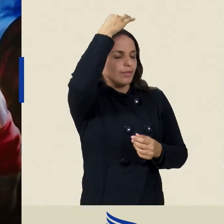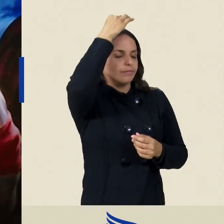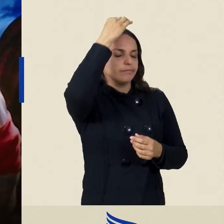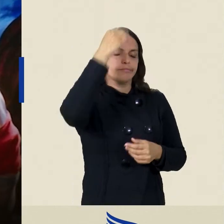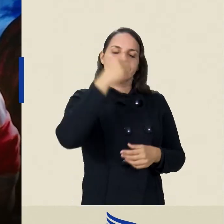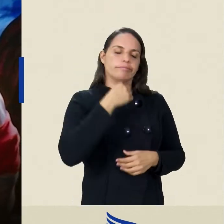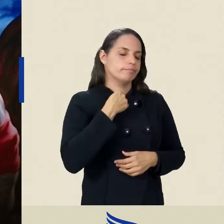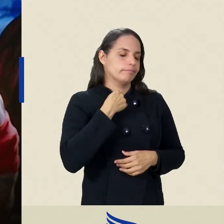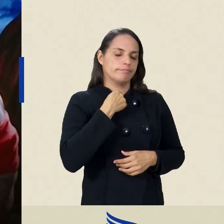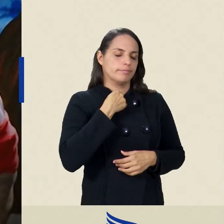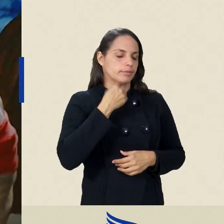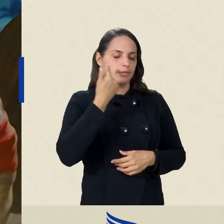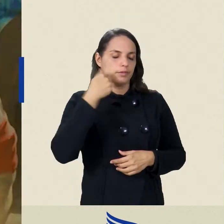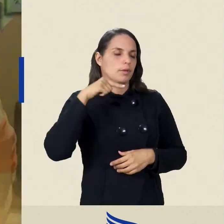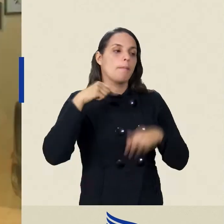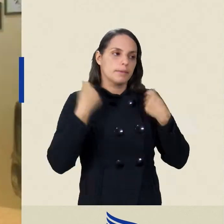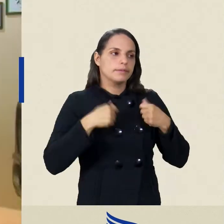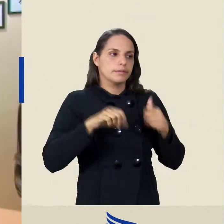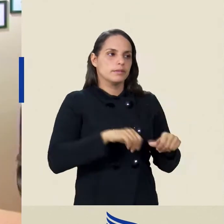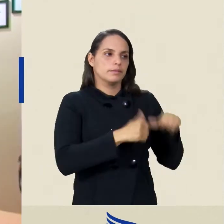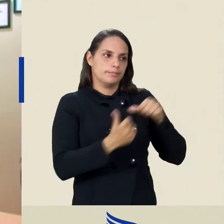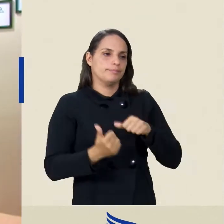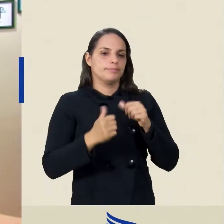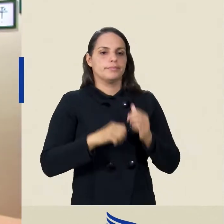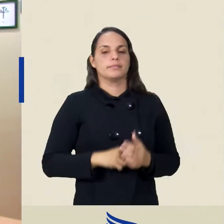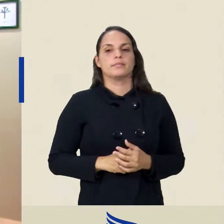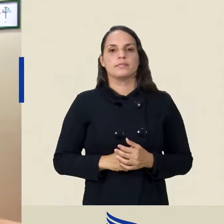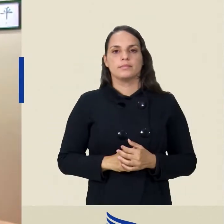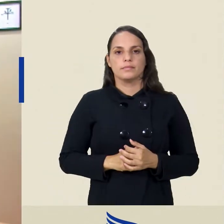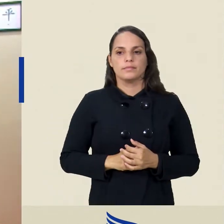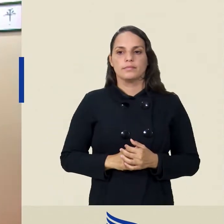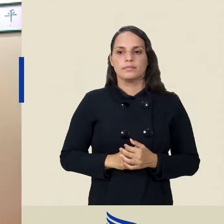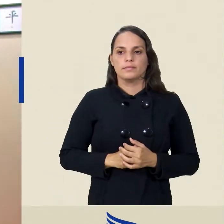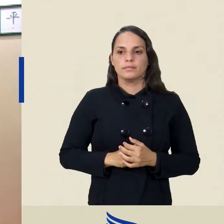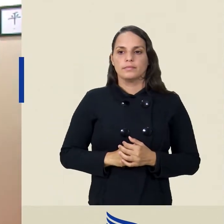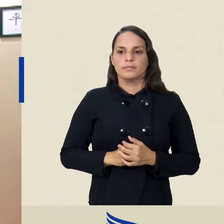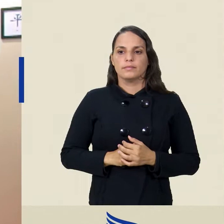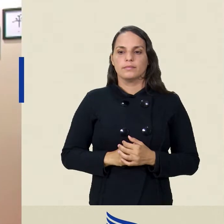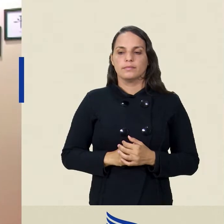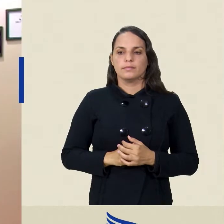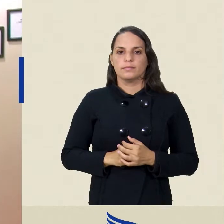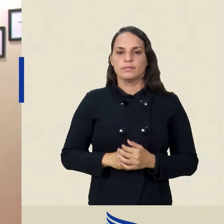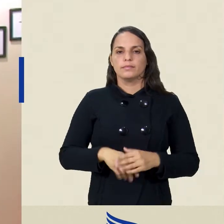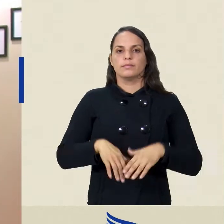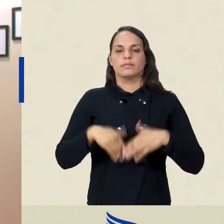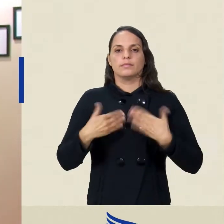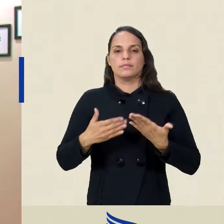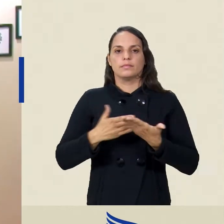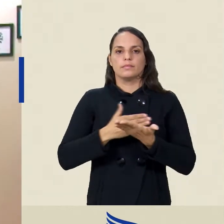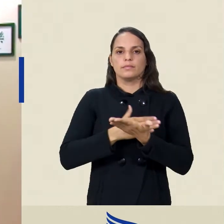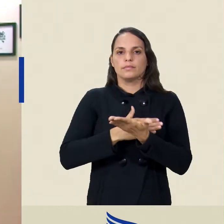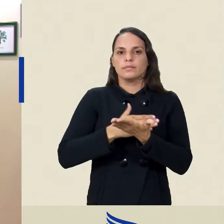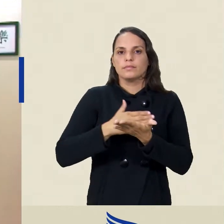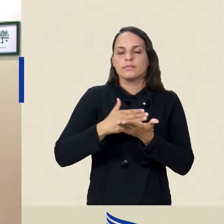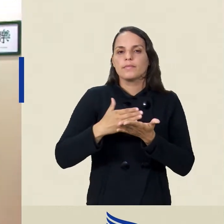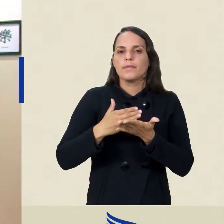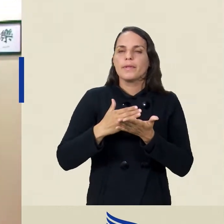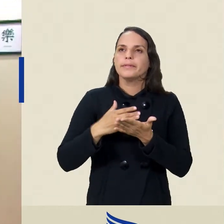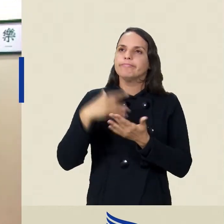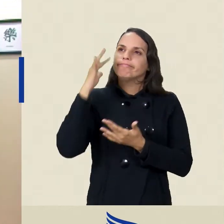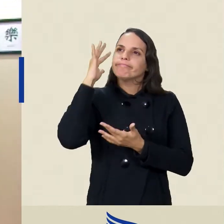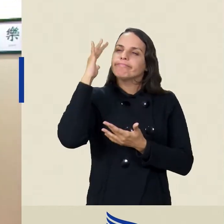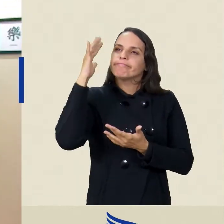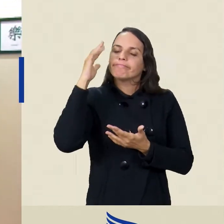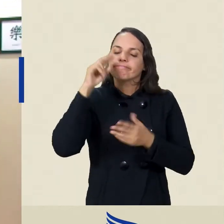João 3, 1 a 5. Vamos começar analisando o